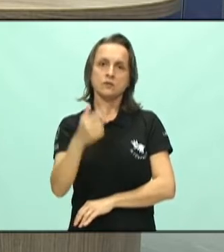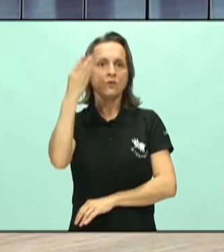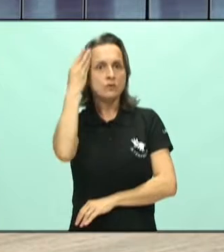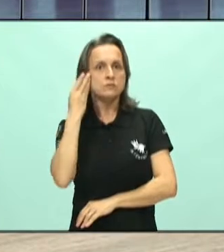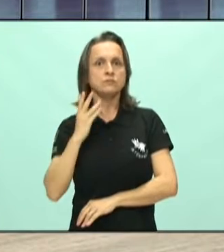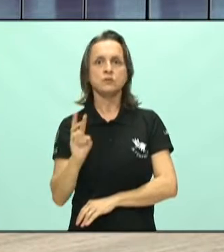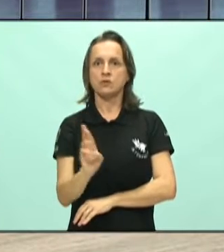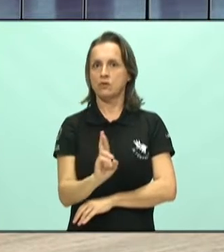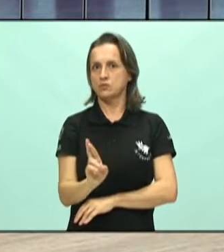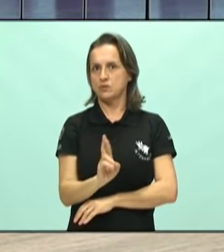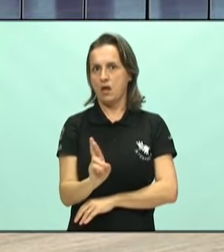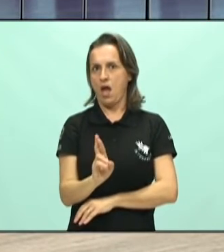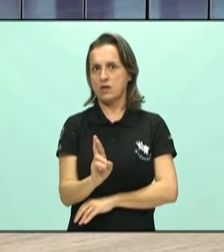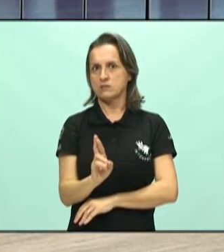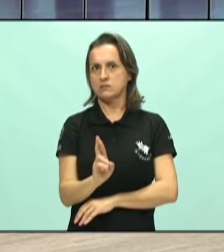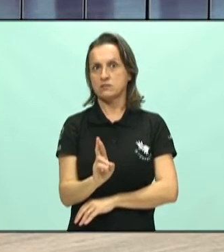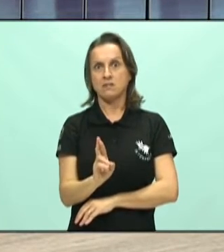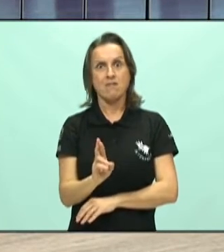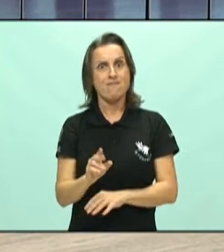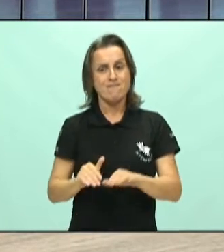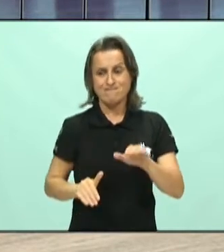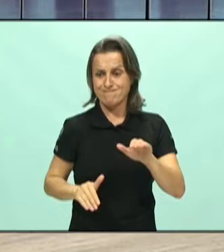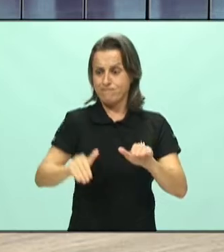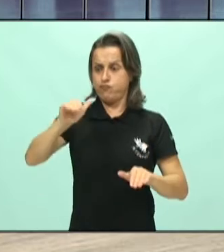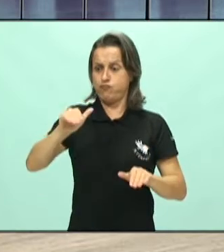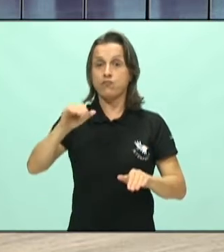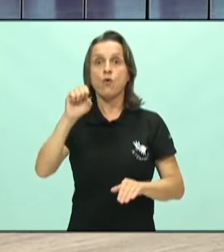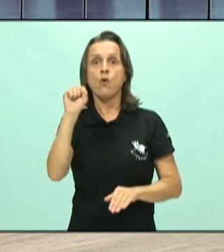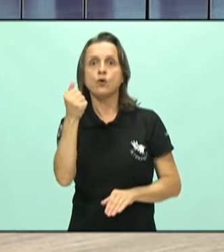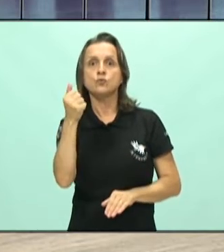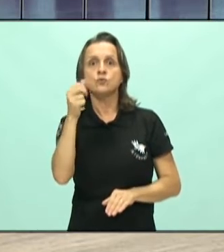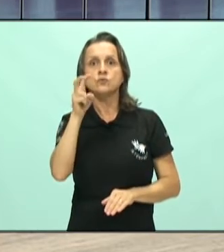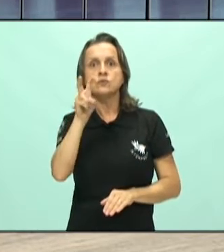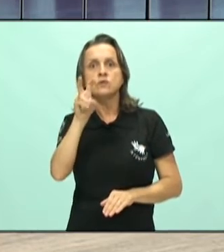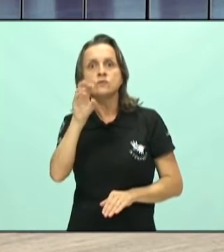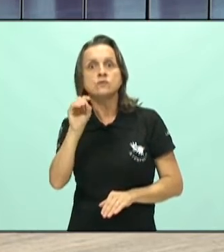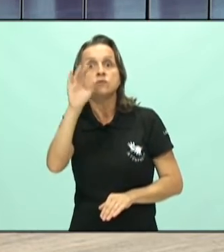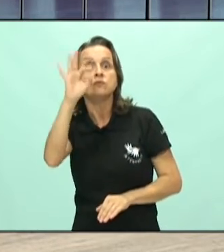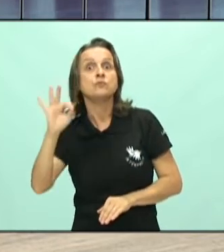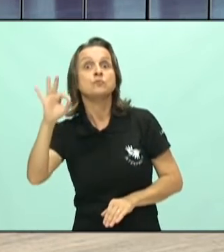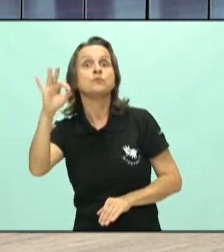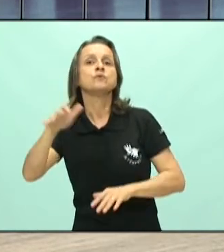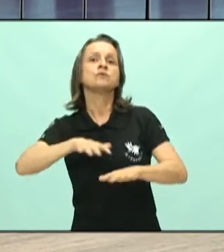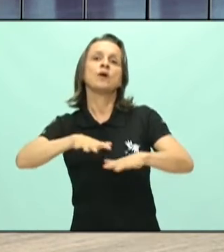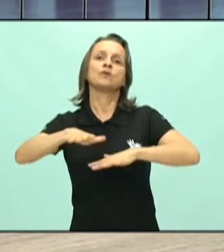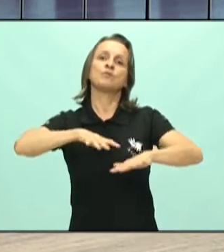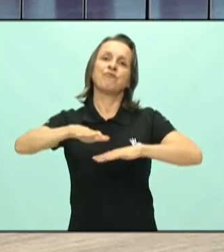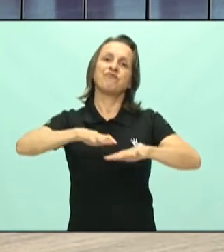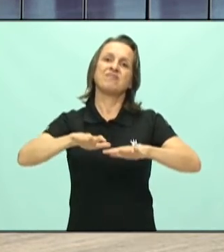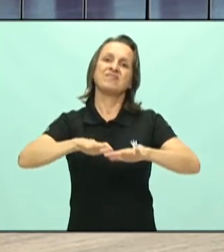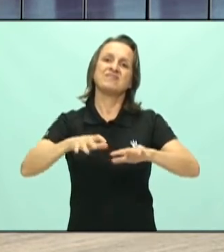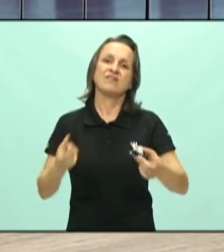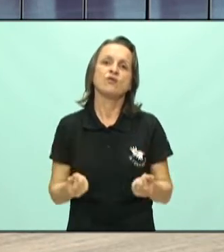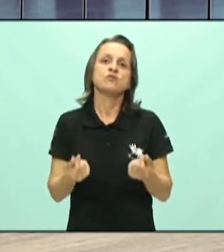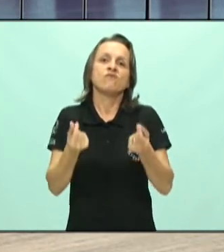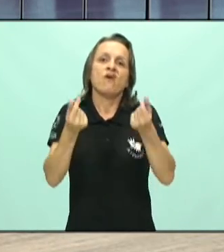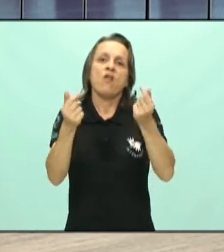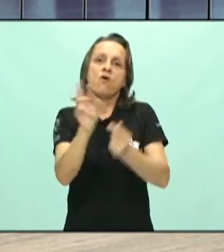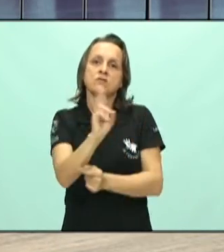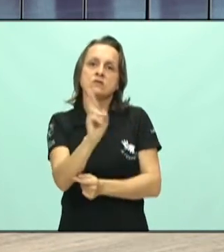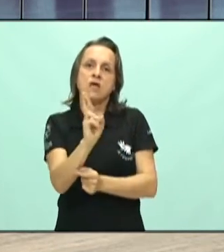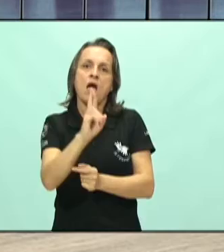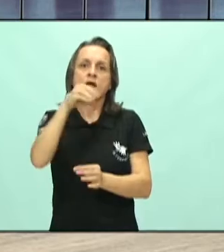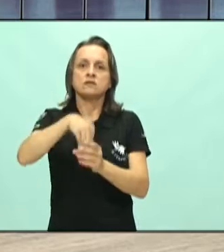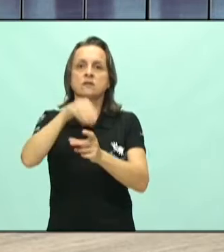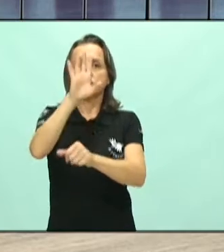reais. É um acréscimo de 850% na movimentação de valores reais no estado de Santa